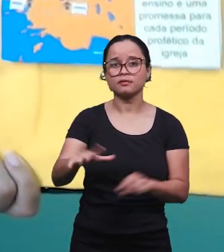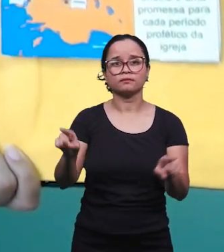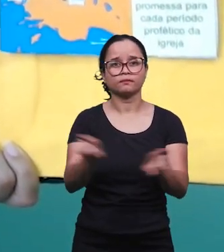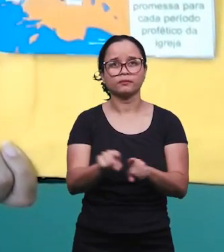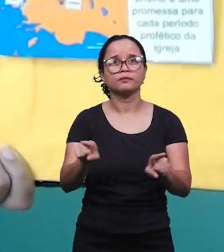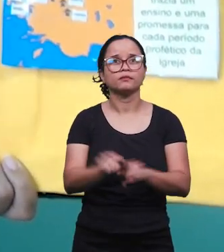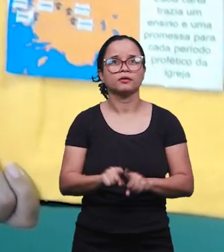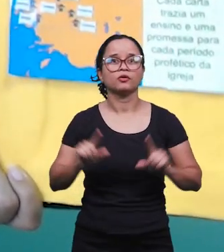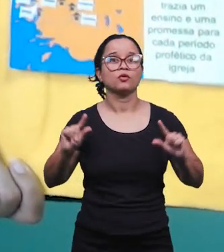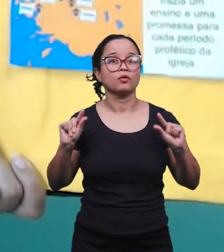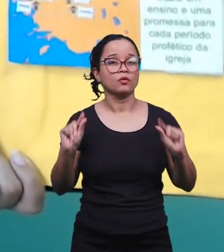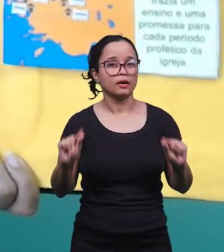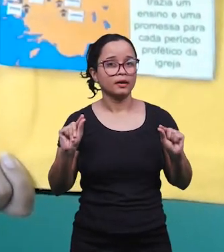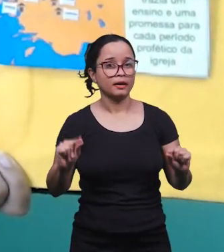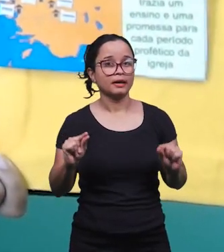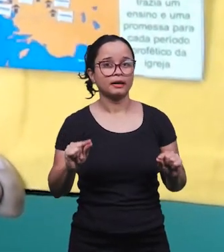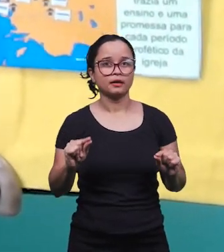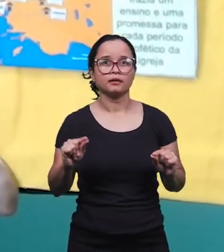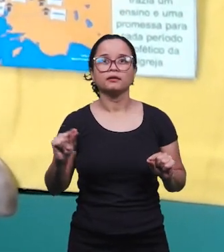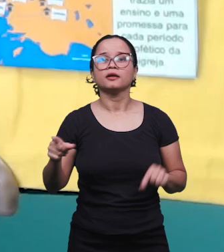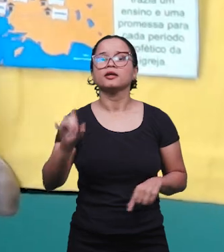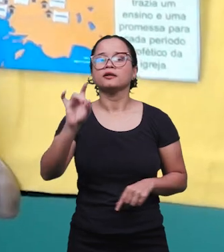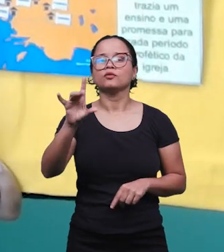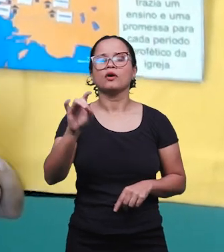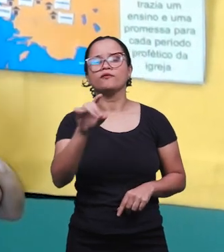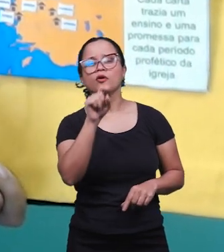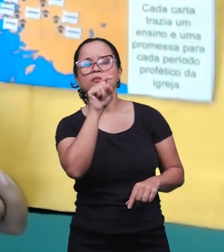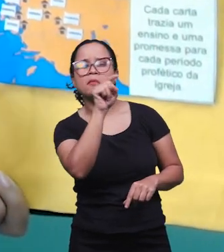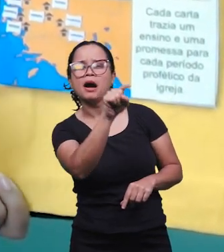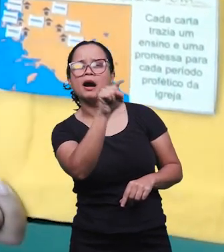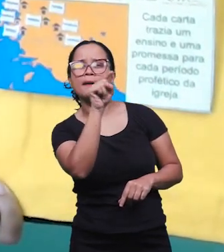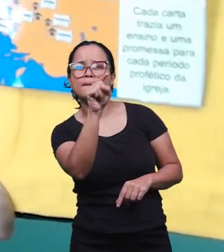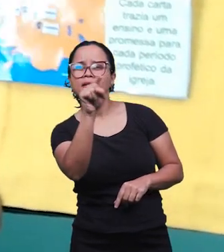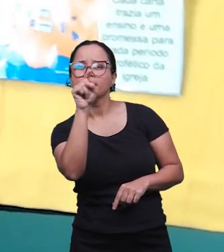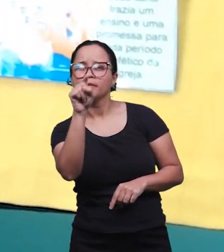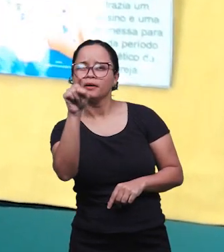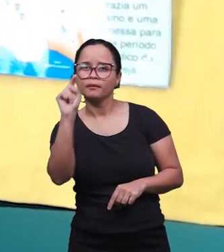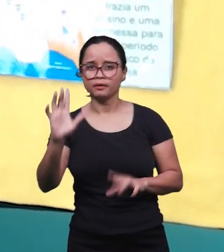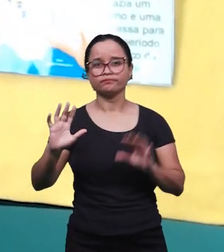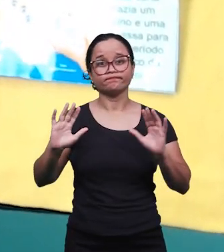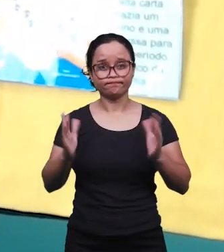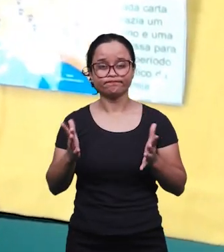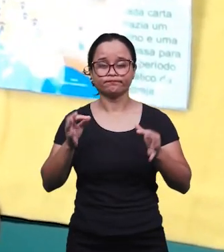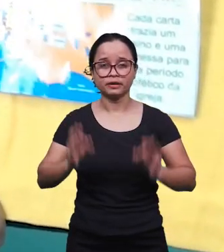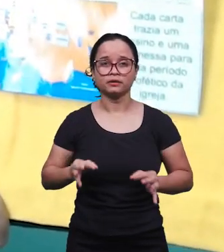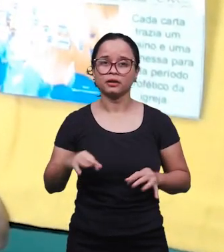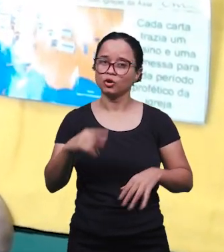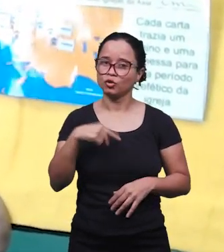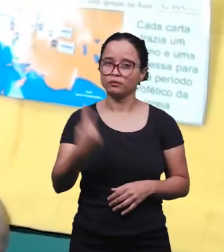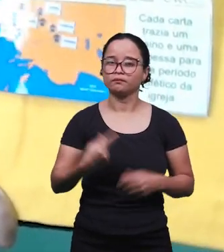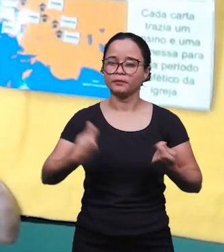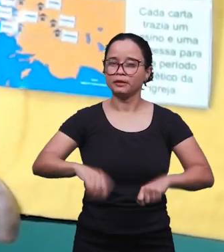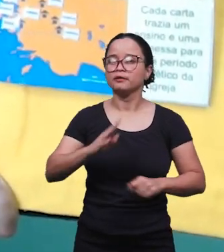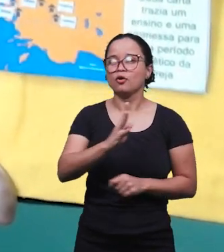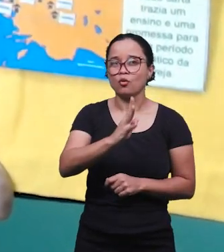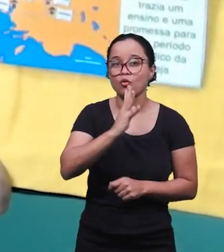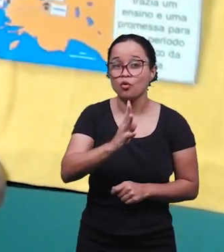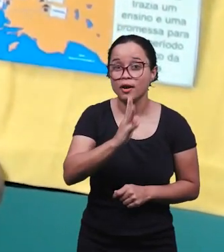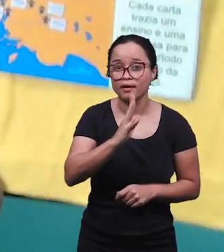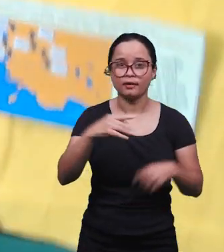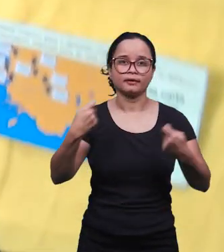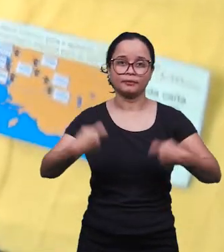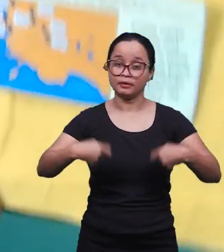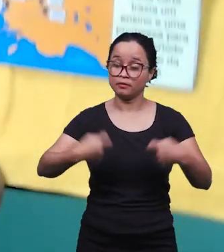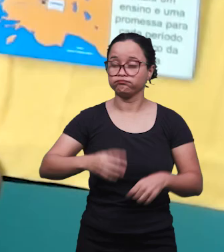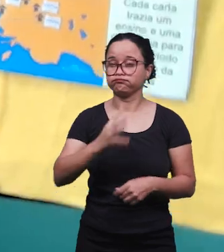crianças, que elas só vão talvez apontar isso, Nós precisamos conhecer, o principal